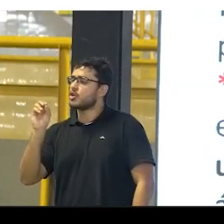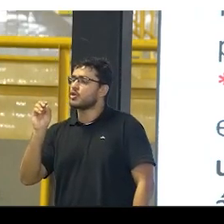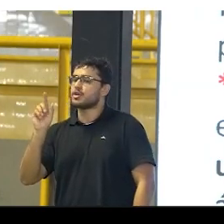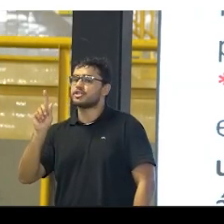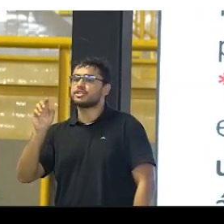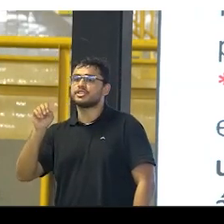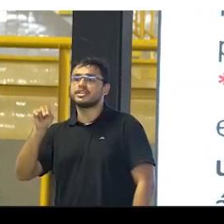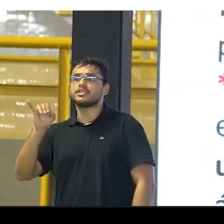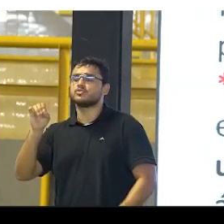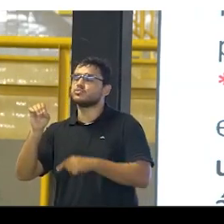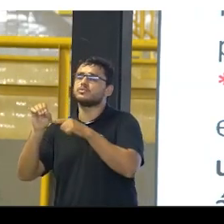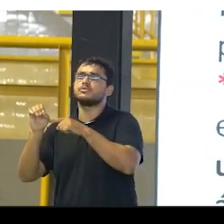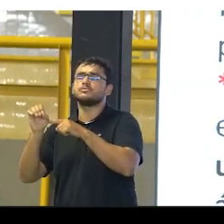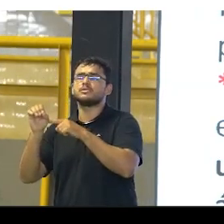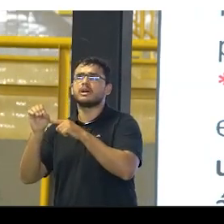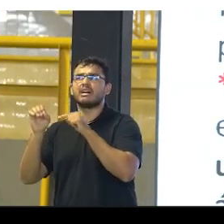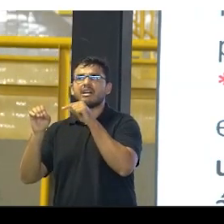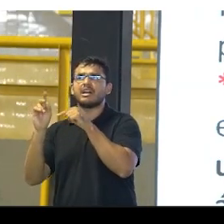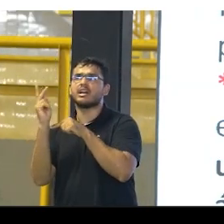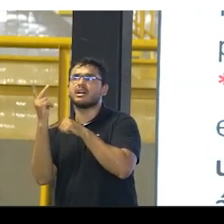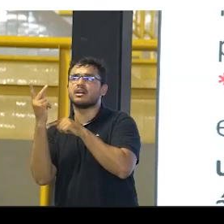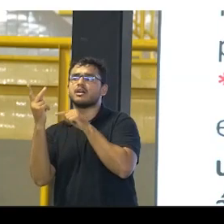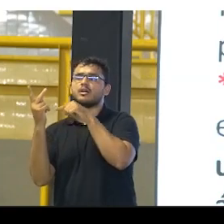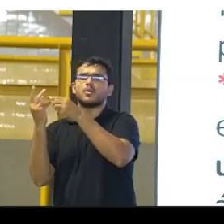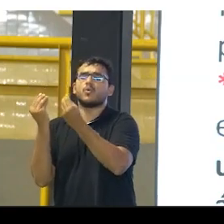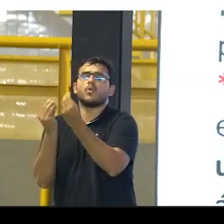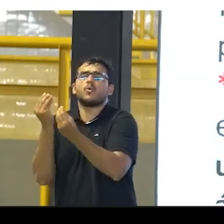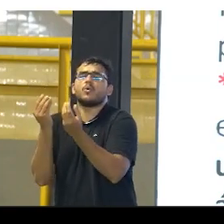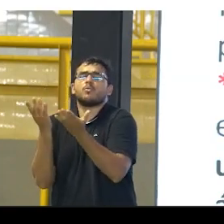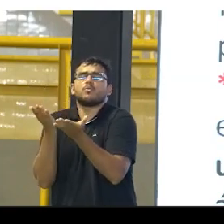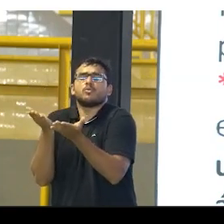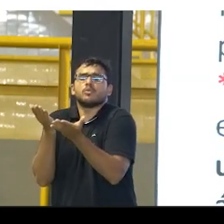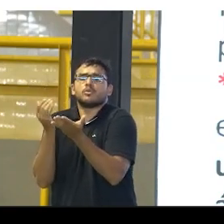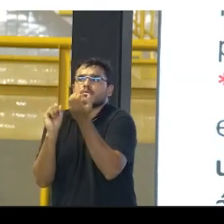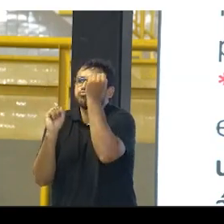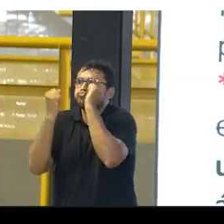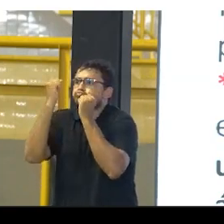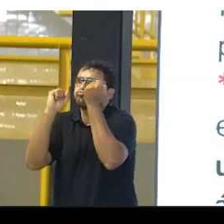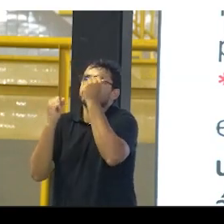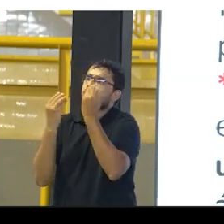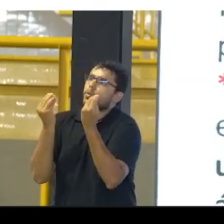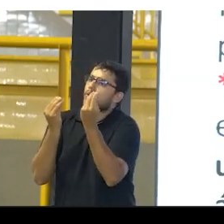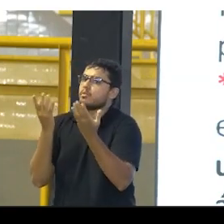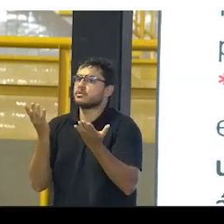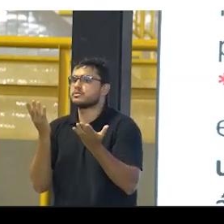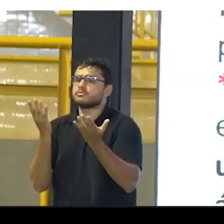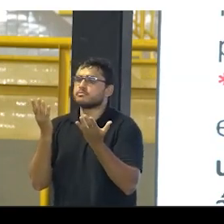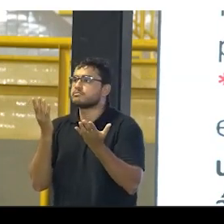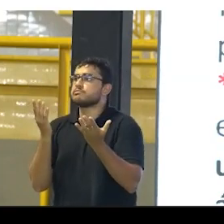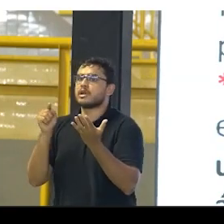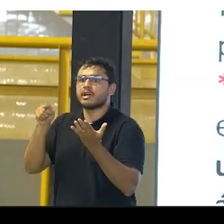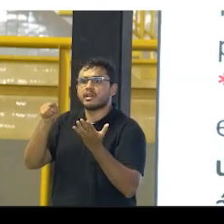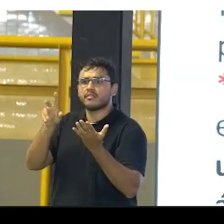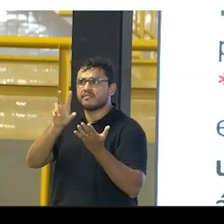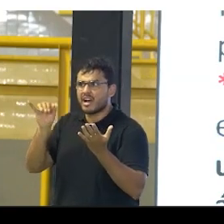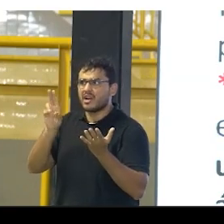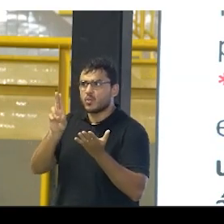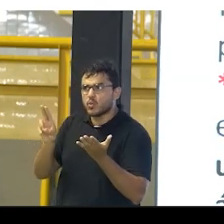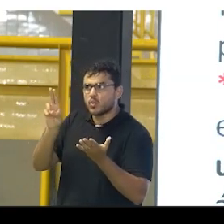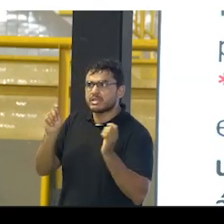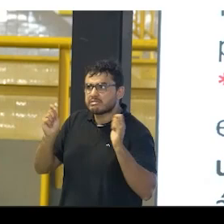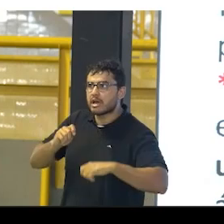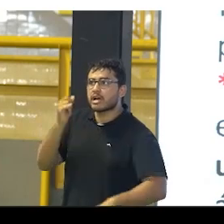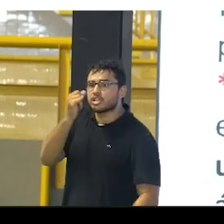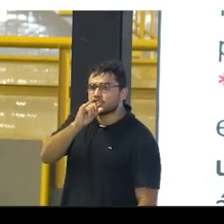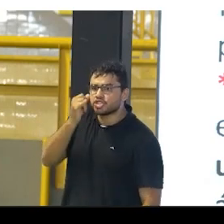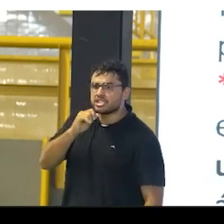desafio que está sendo vencido a partir dos investimentos em conhecimento, em pesquisa principalmente. E